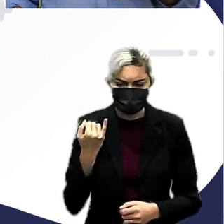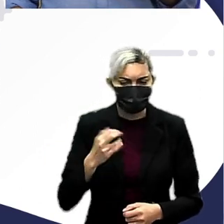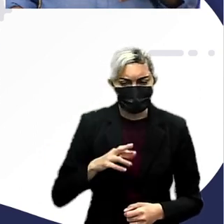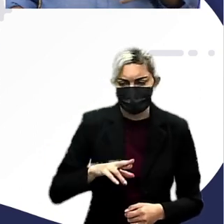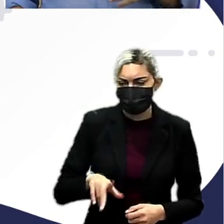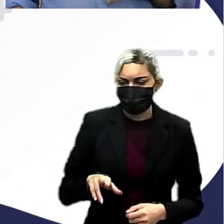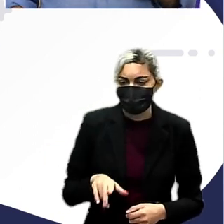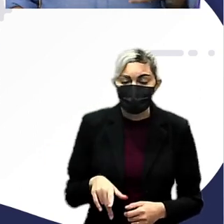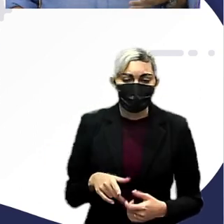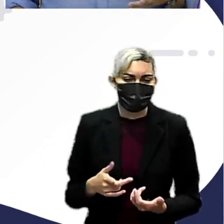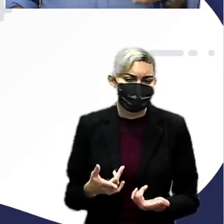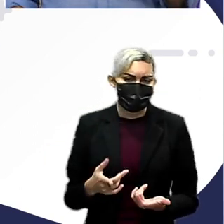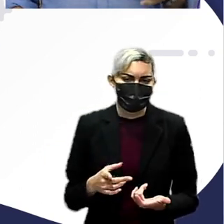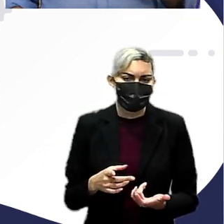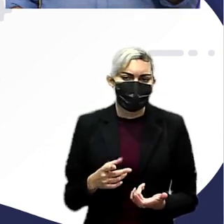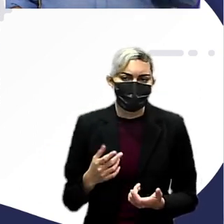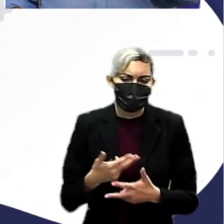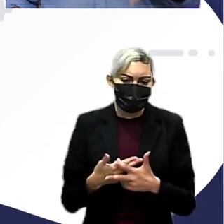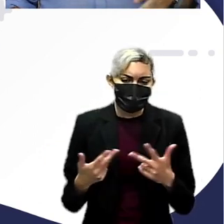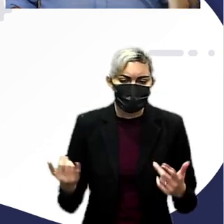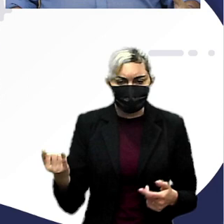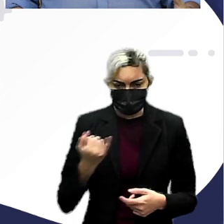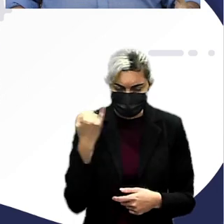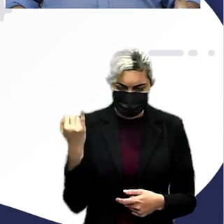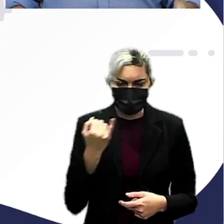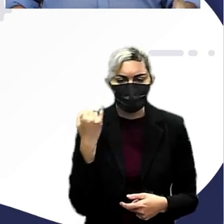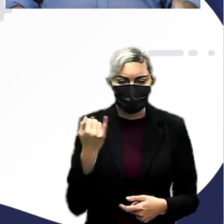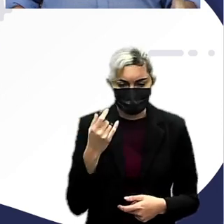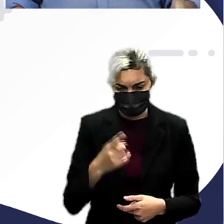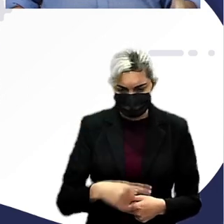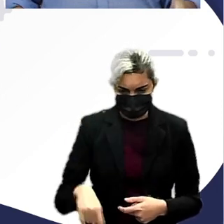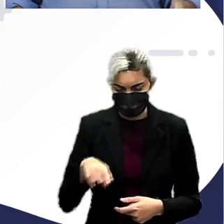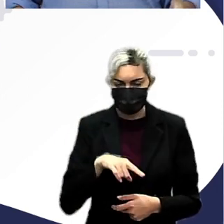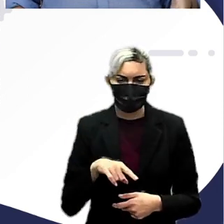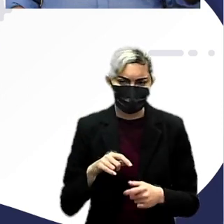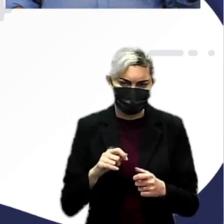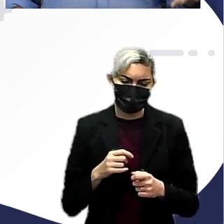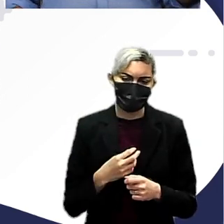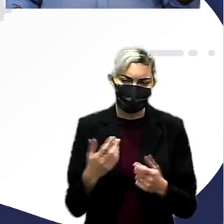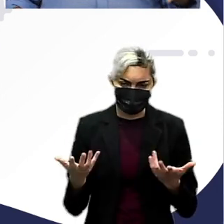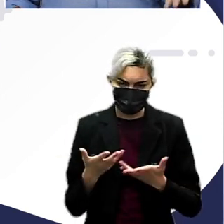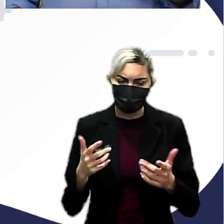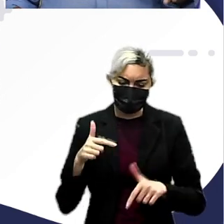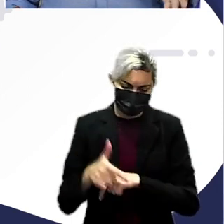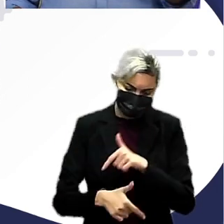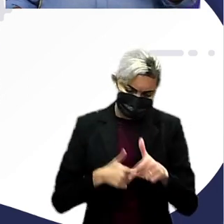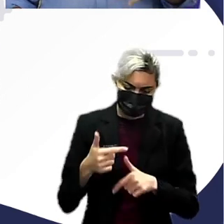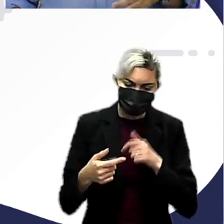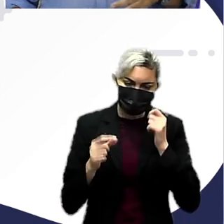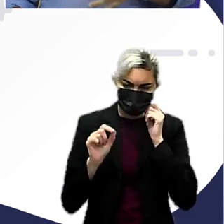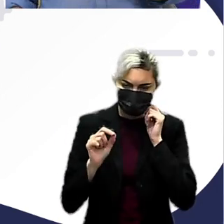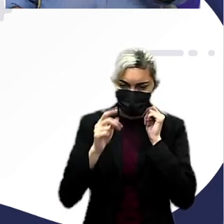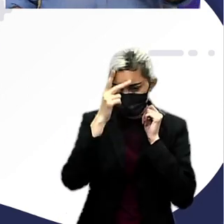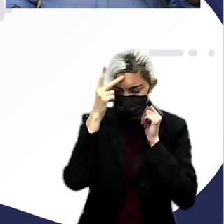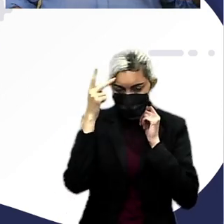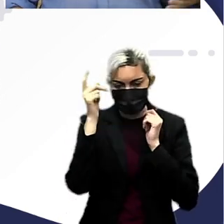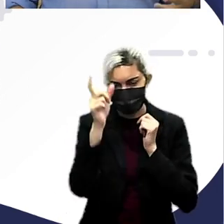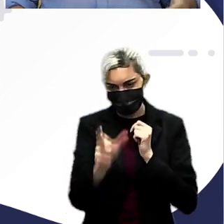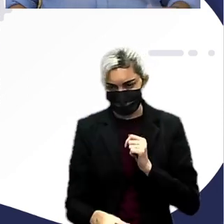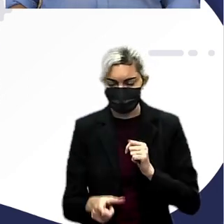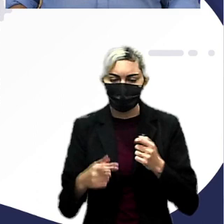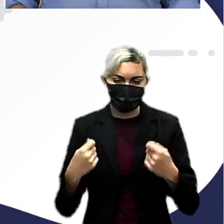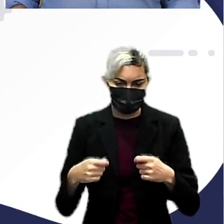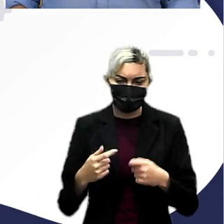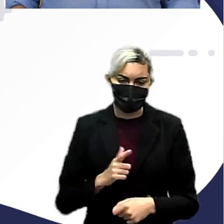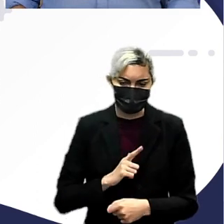não é dispensável, é algo indispensável à nossa realidade de hoje. nós trabalhamos com pessoas, então precisamos